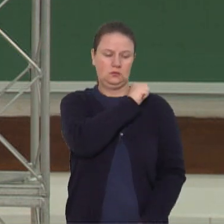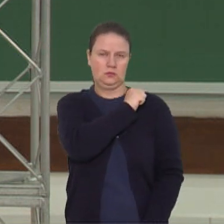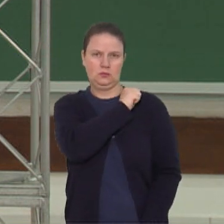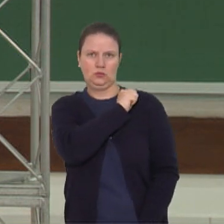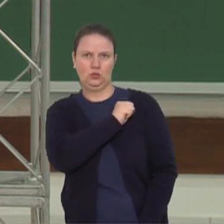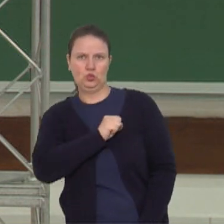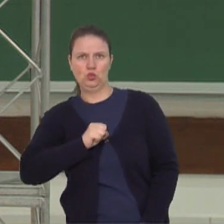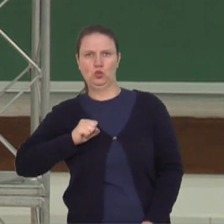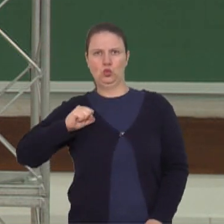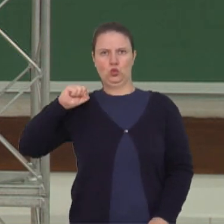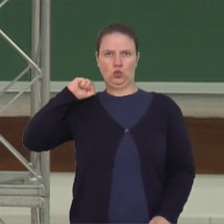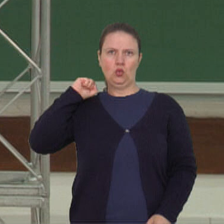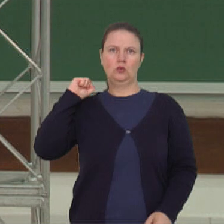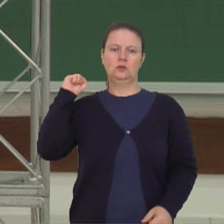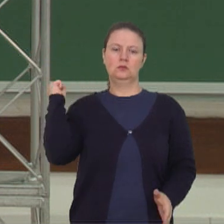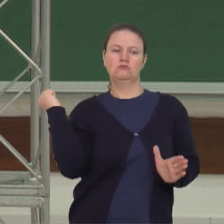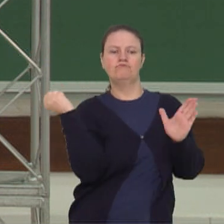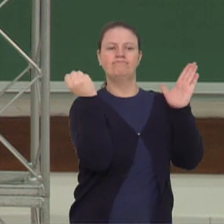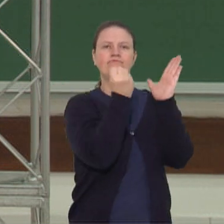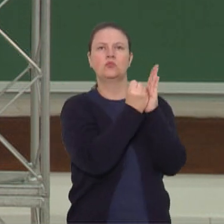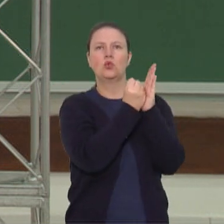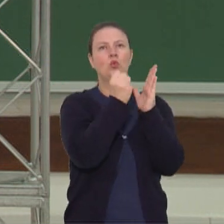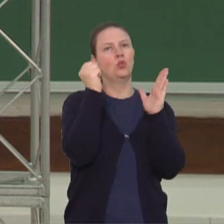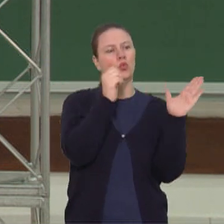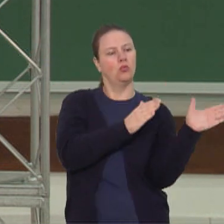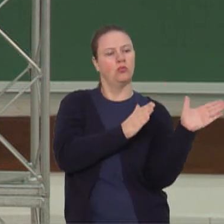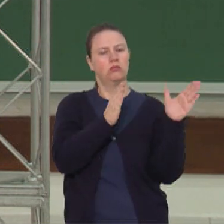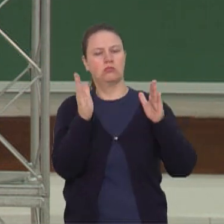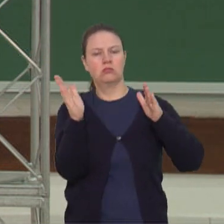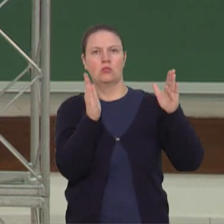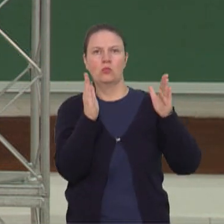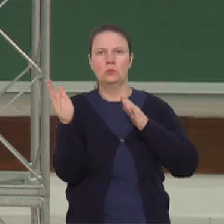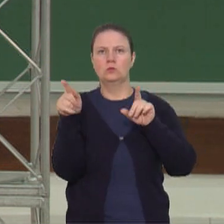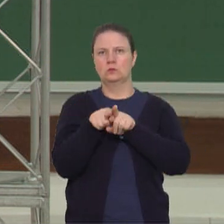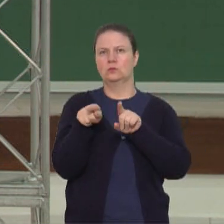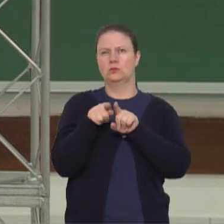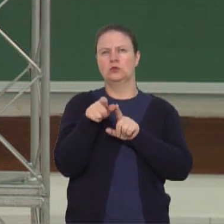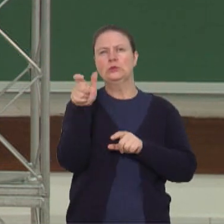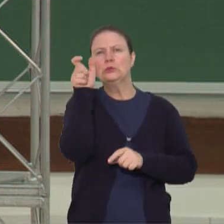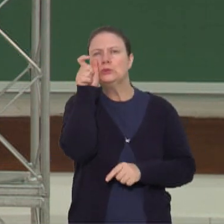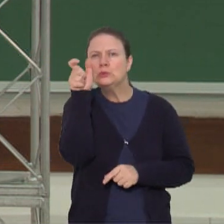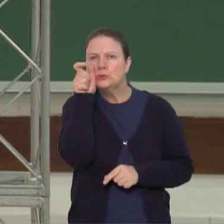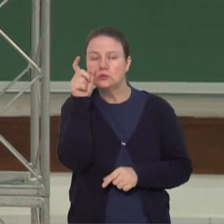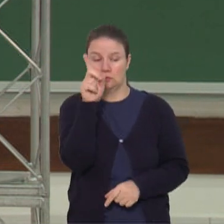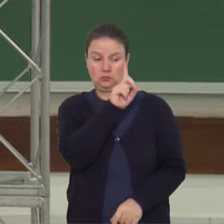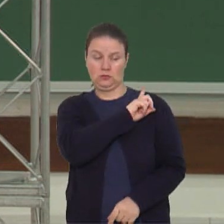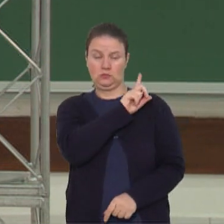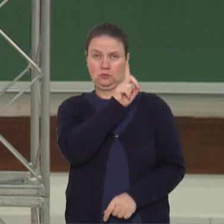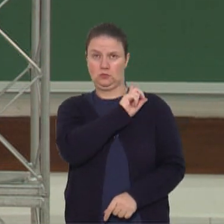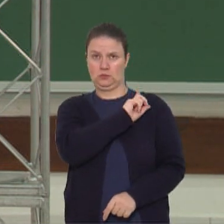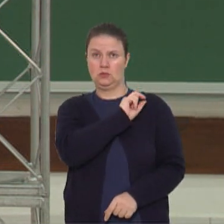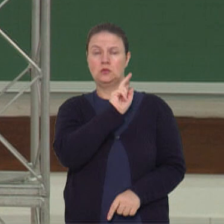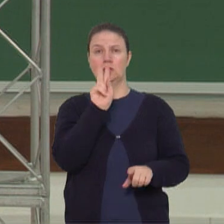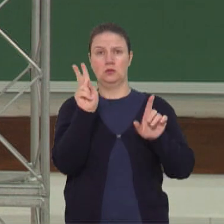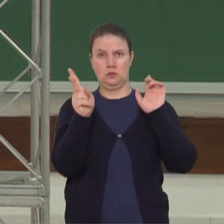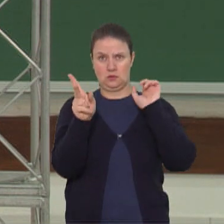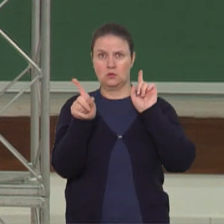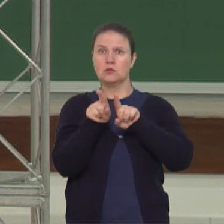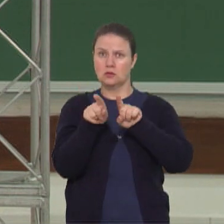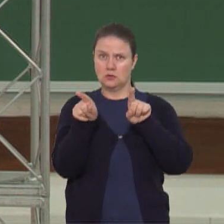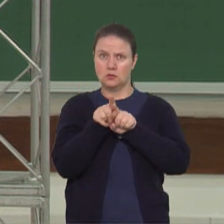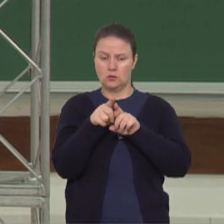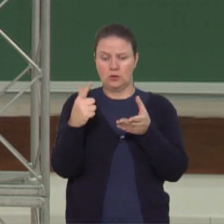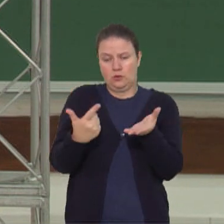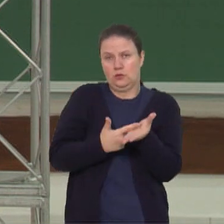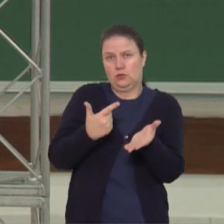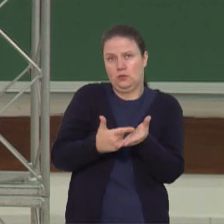outro marco na filosofia, coisa que vocês já viram no primeiro ano e também já tem no